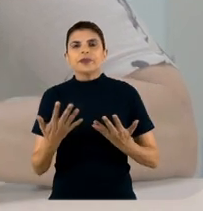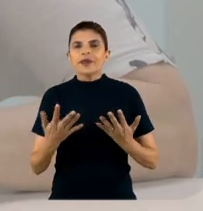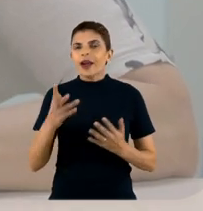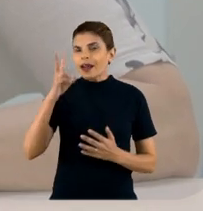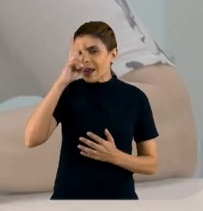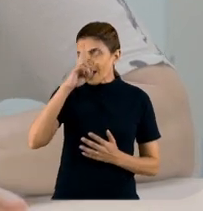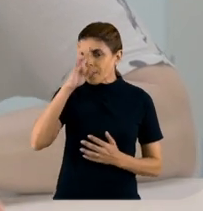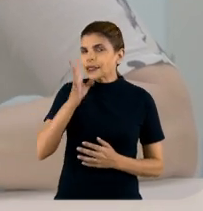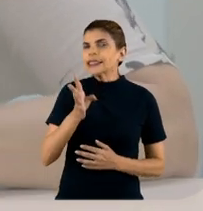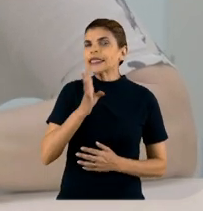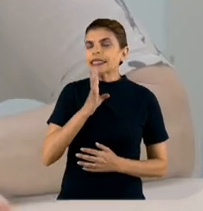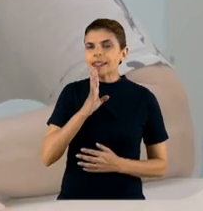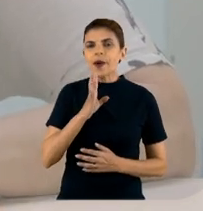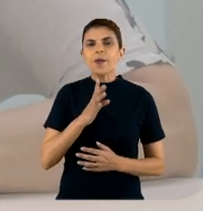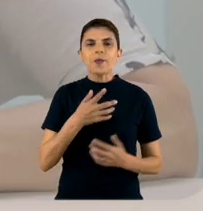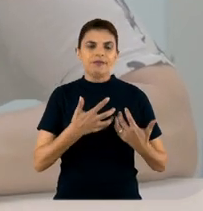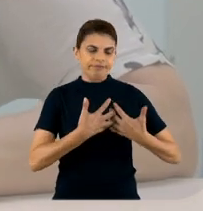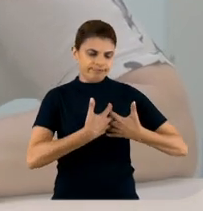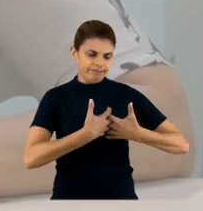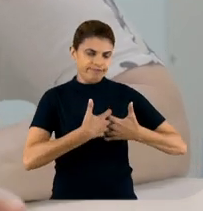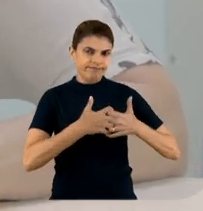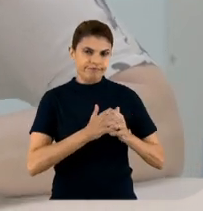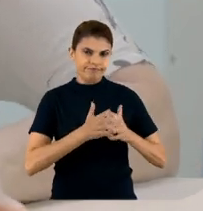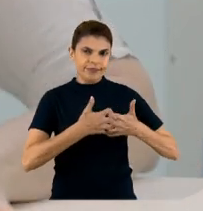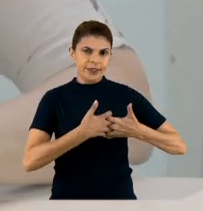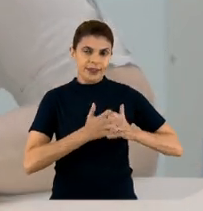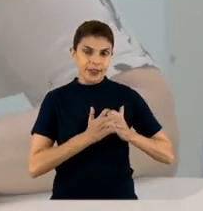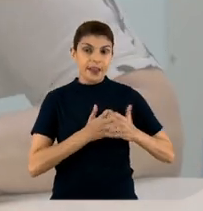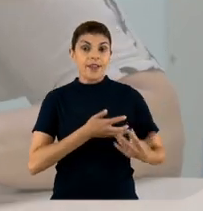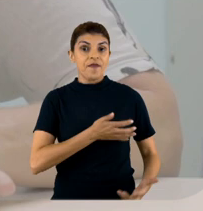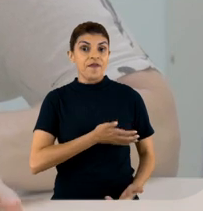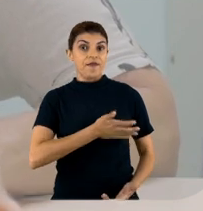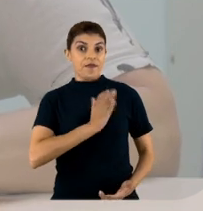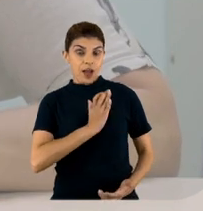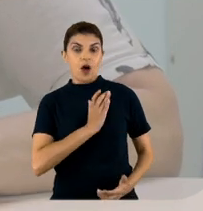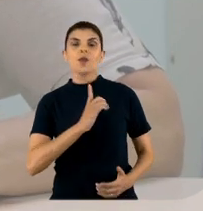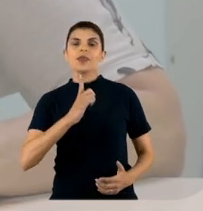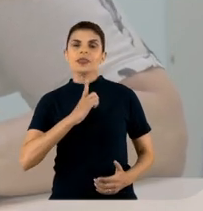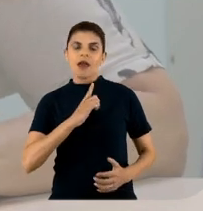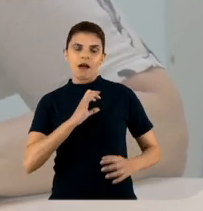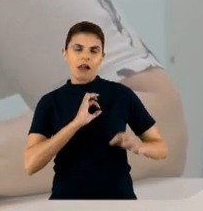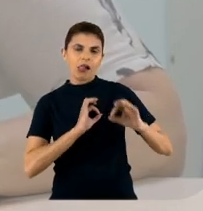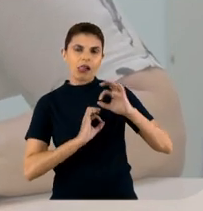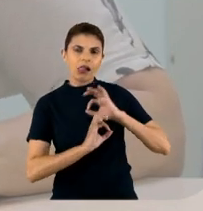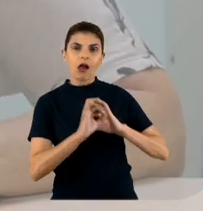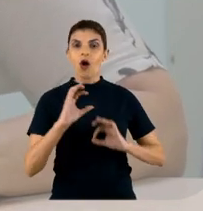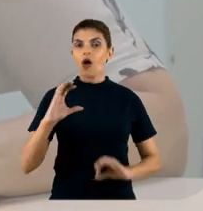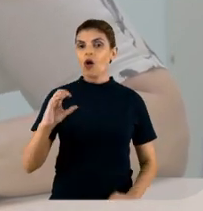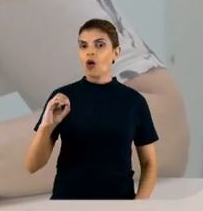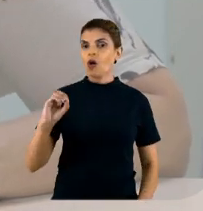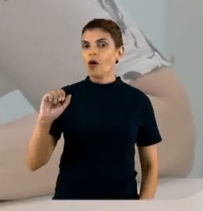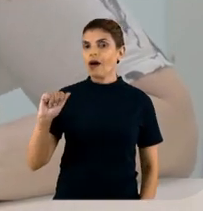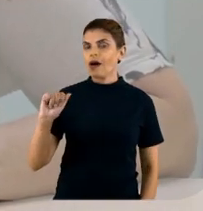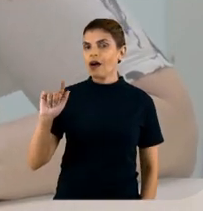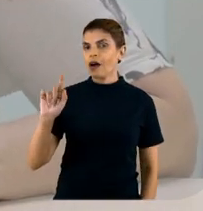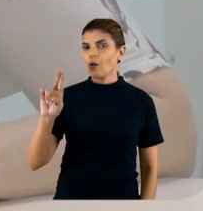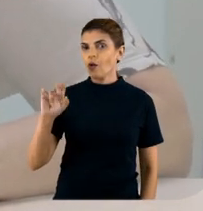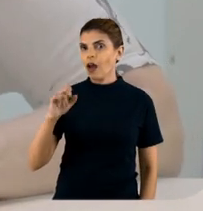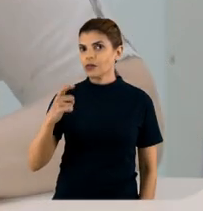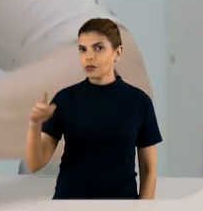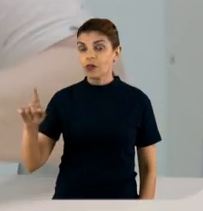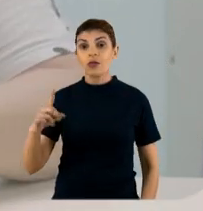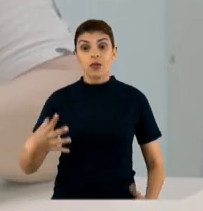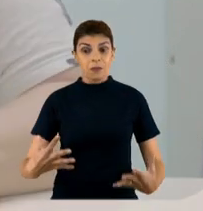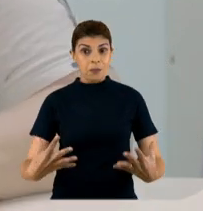até lembrando um pouco o infarto vascular a gente sabe atualmente que tem eh uma questão da coagulação muito importante no covid